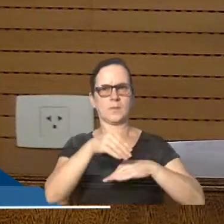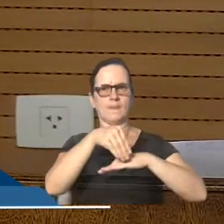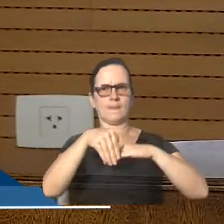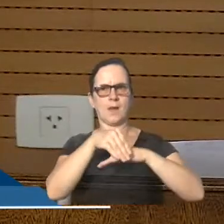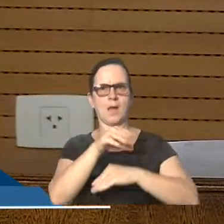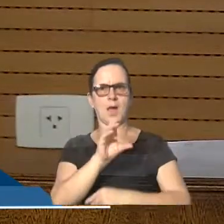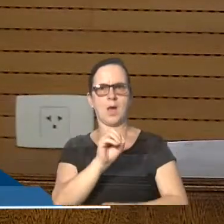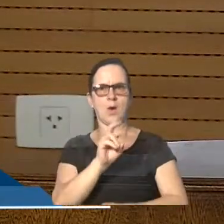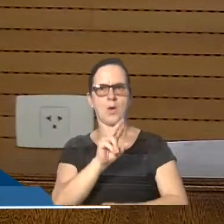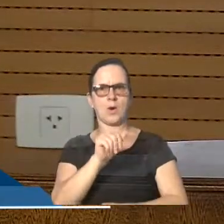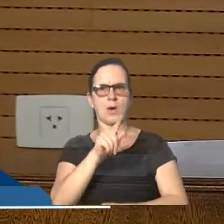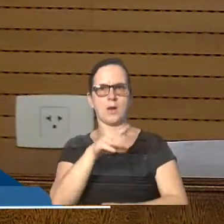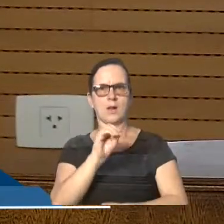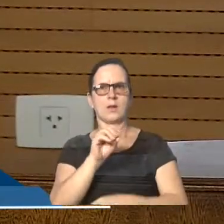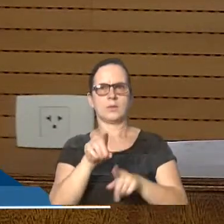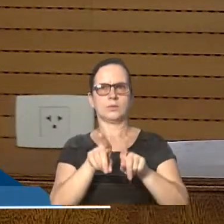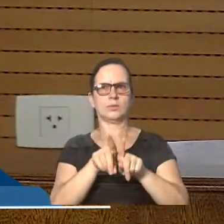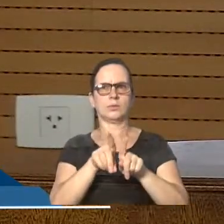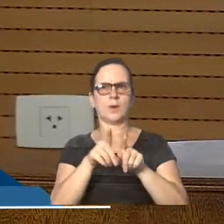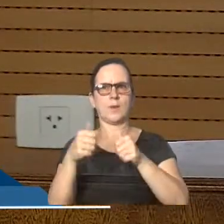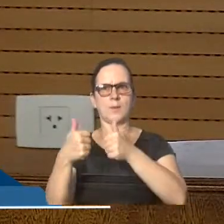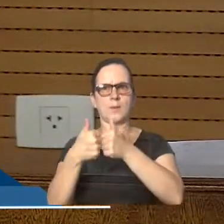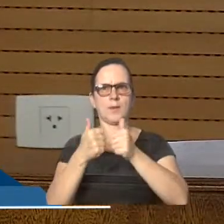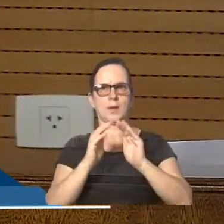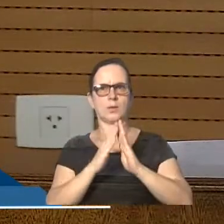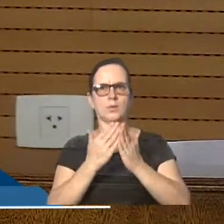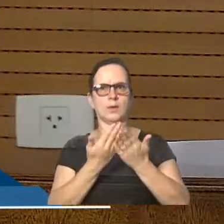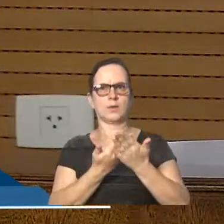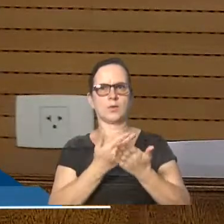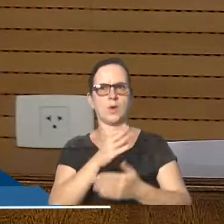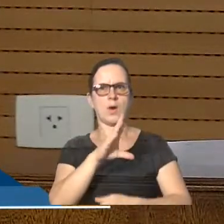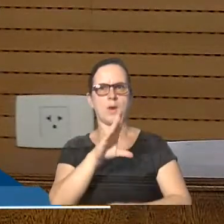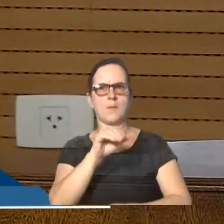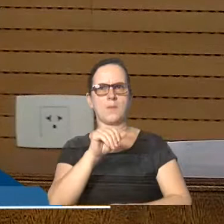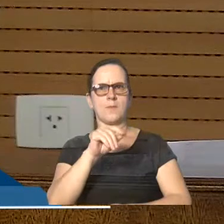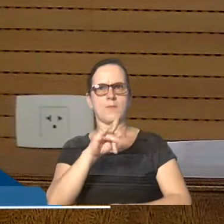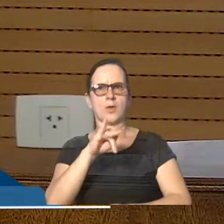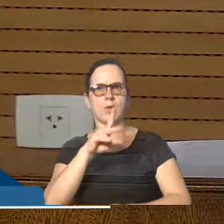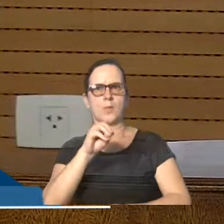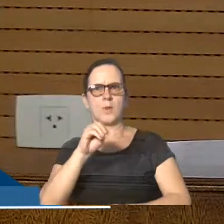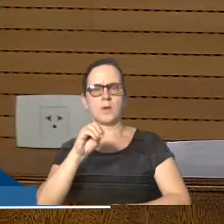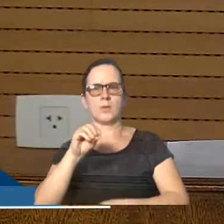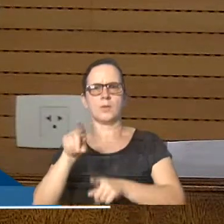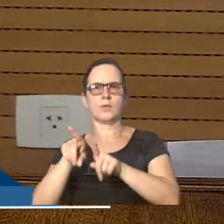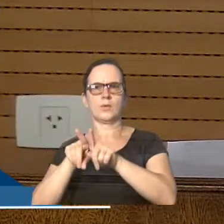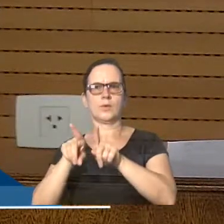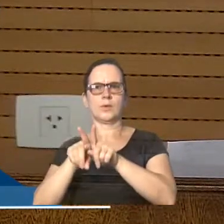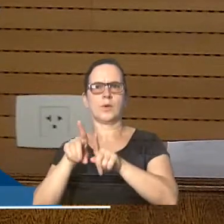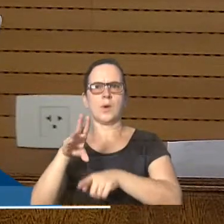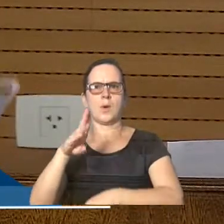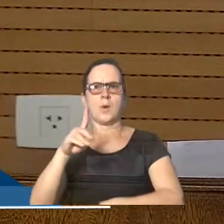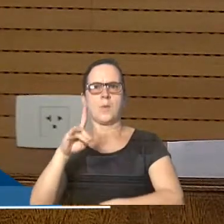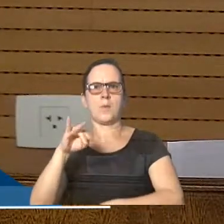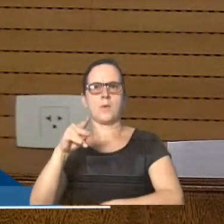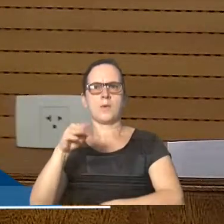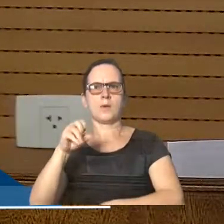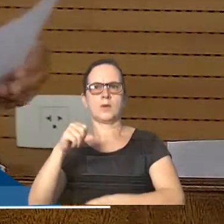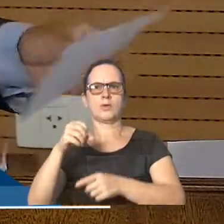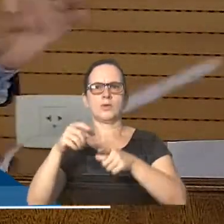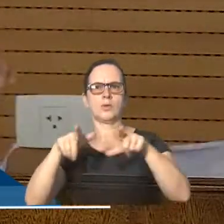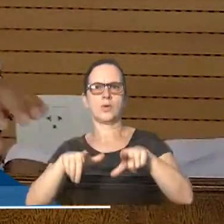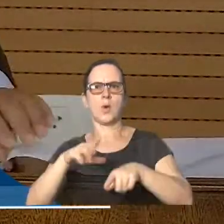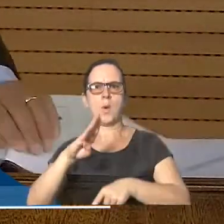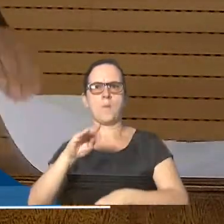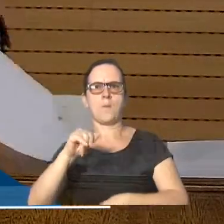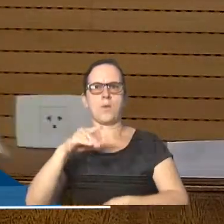Orlando Terras, ao lado das escolas Valdomiro, Mariane e Parque dos Sonhos, no Jardim Real Bolsão 9.